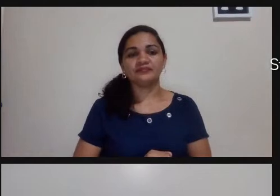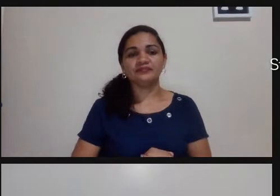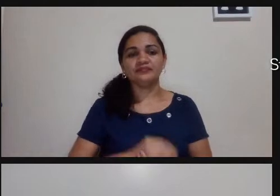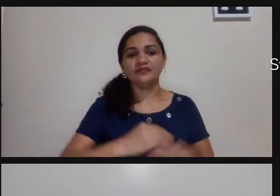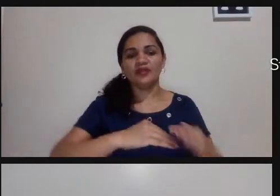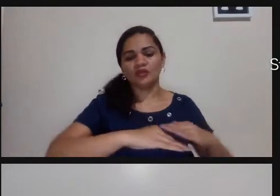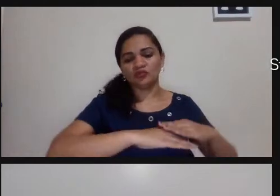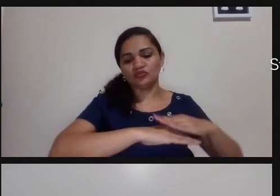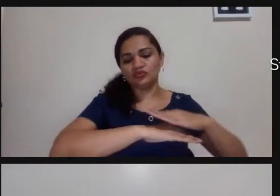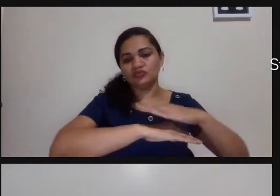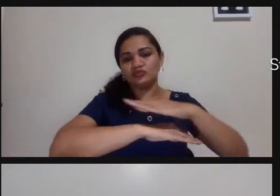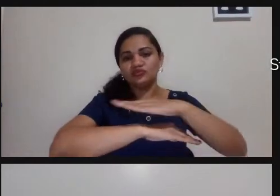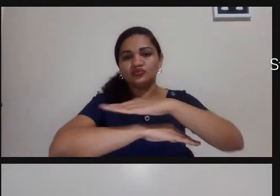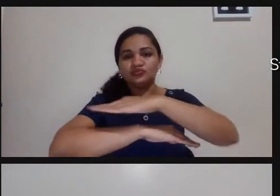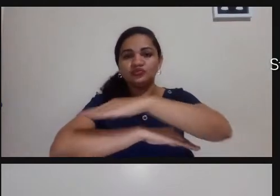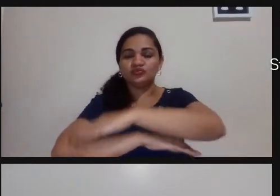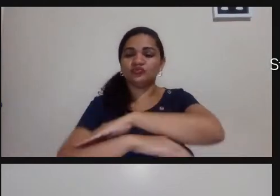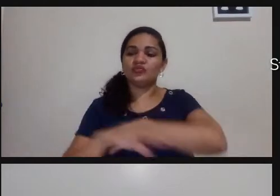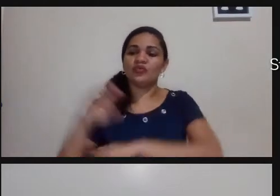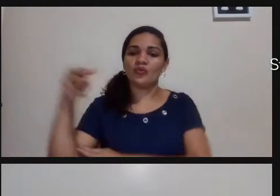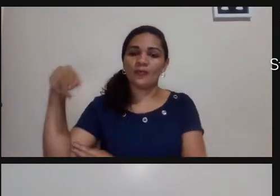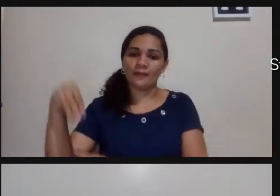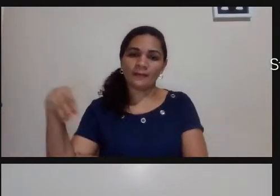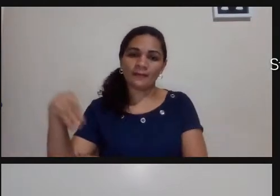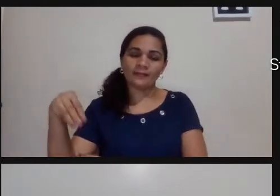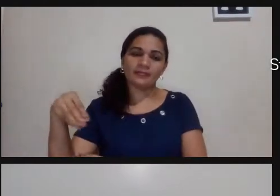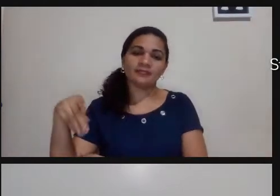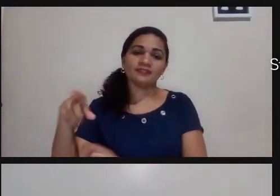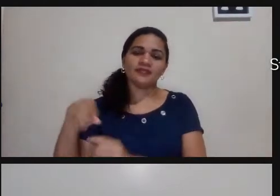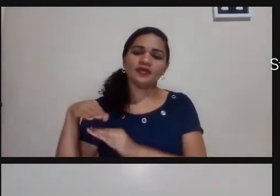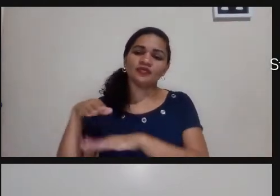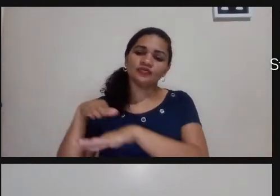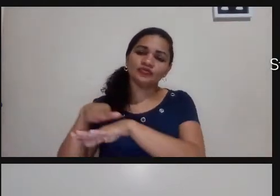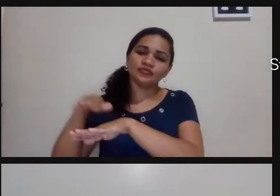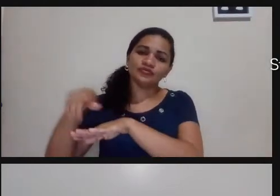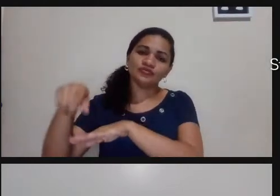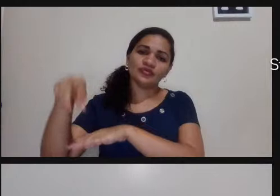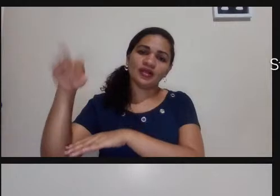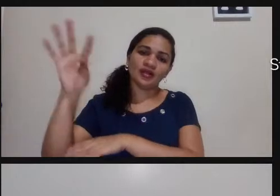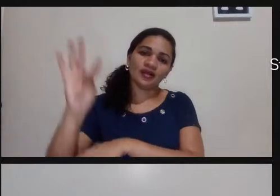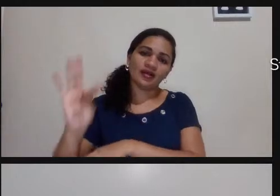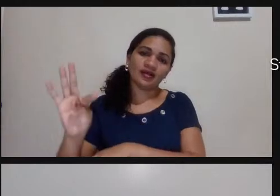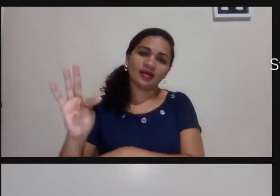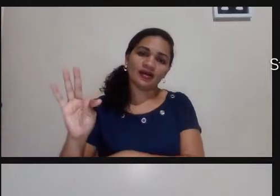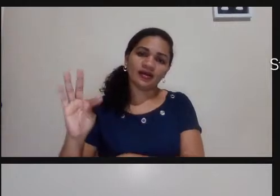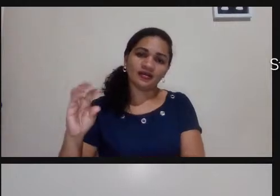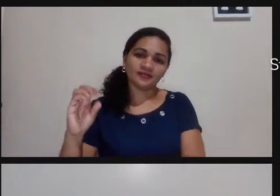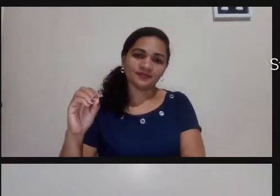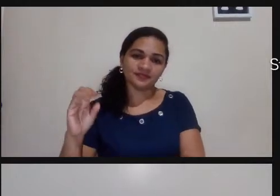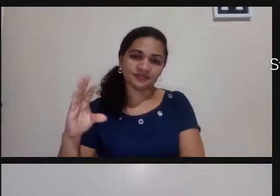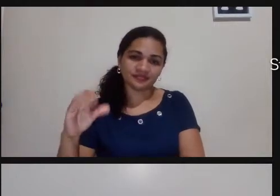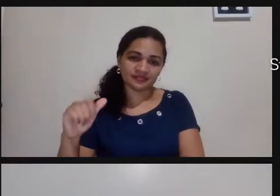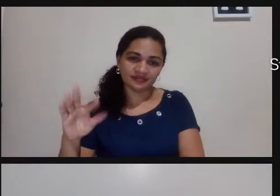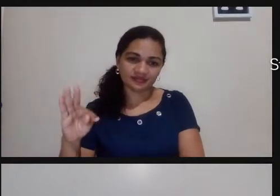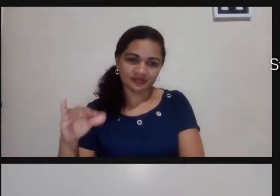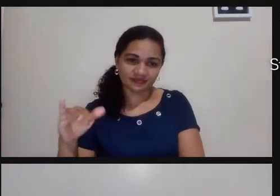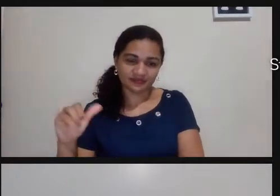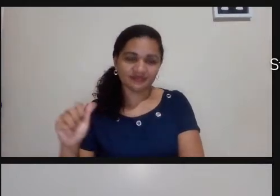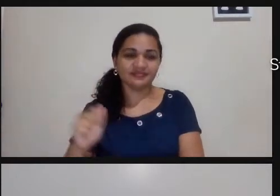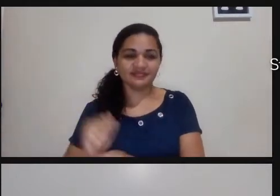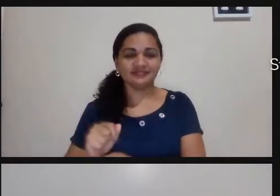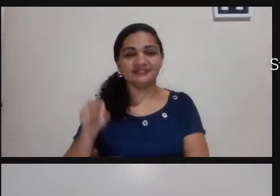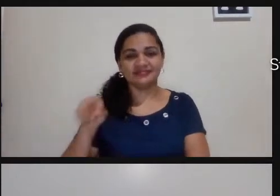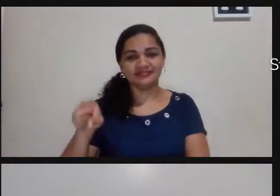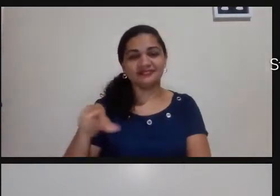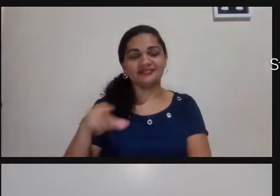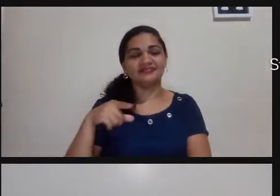município de Estreito no Maranhão e vai para o lado para o Tocantins É tem outro hidrelétrica a empresa também do estado na bolsa de